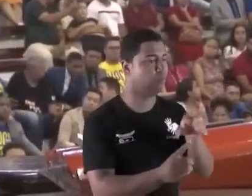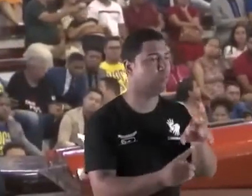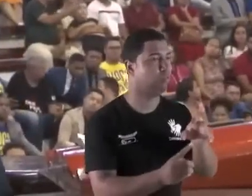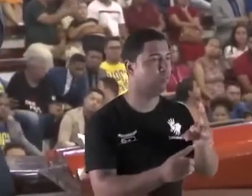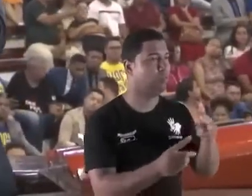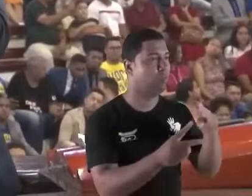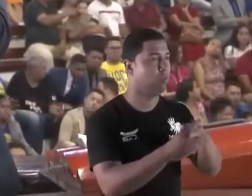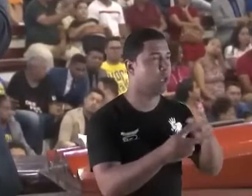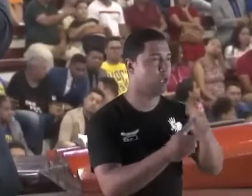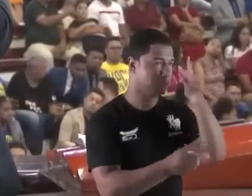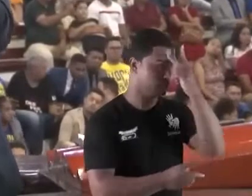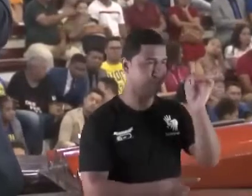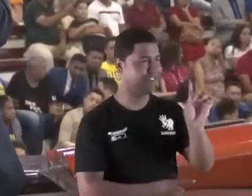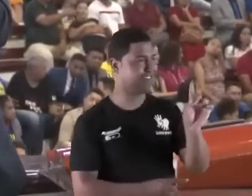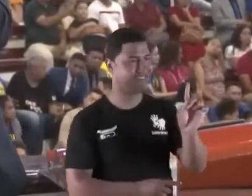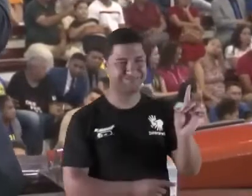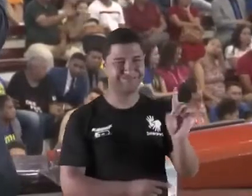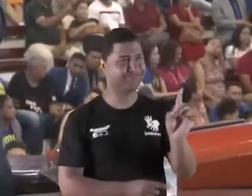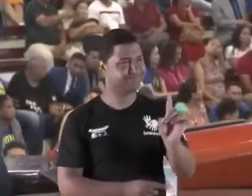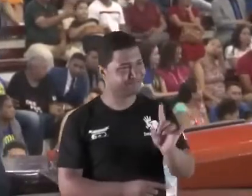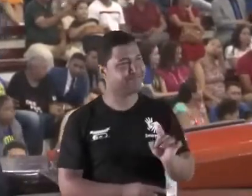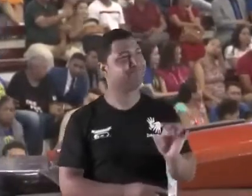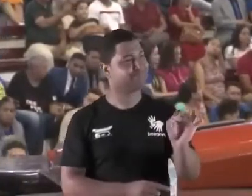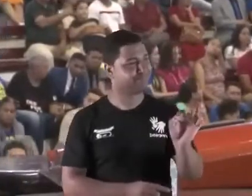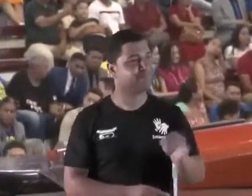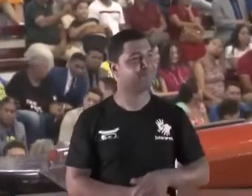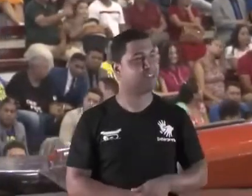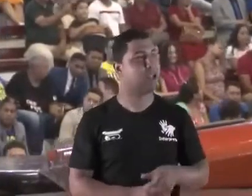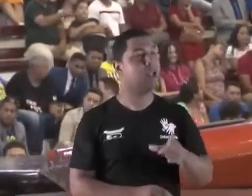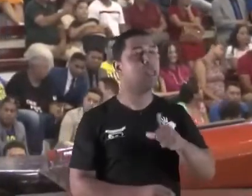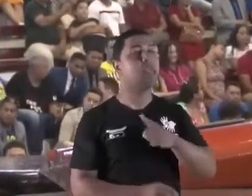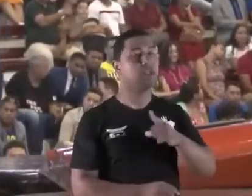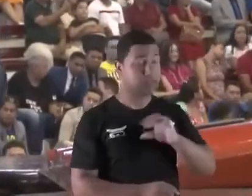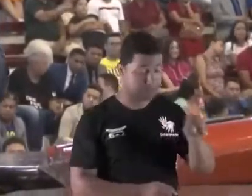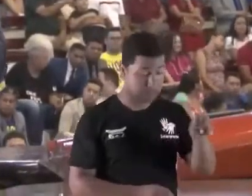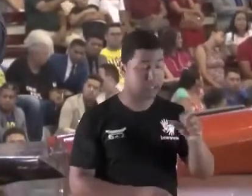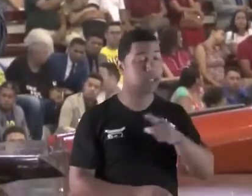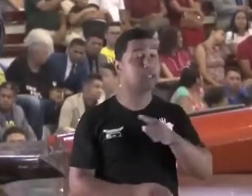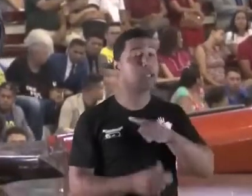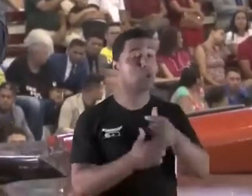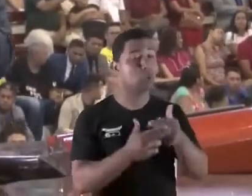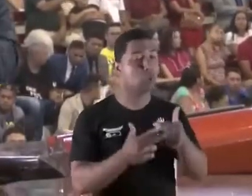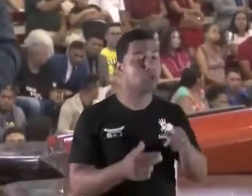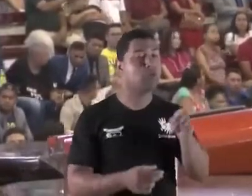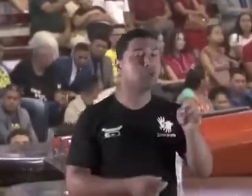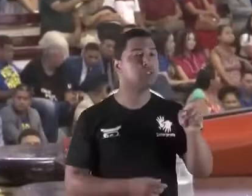Porque tem coisas que você não vai conseguir com o teu dom.